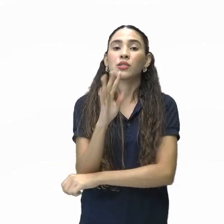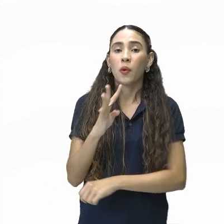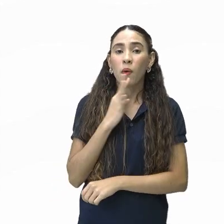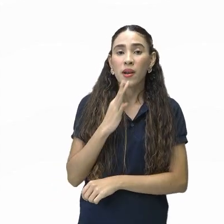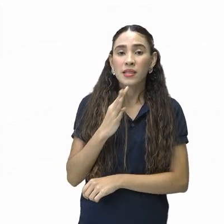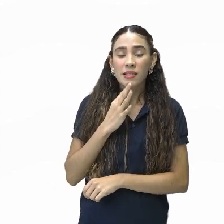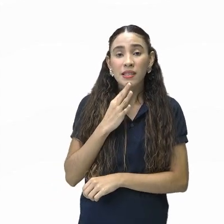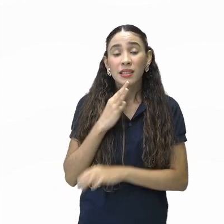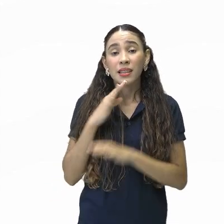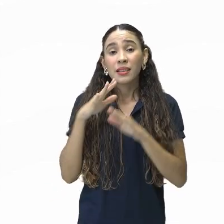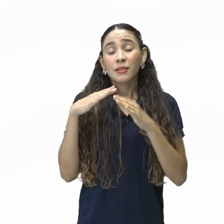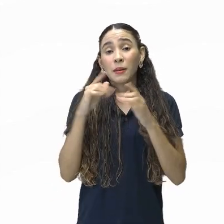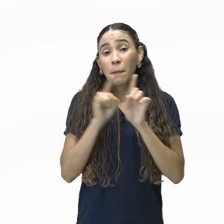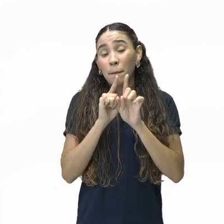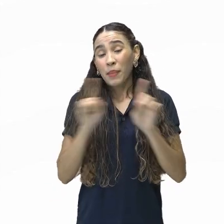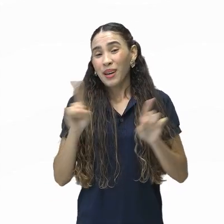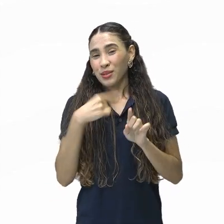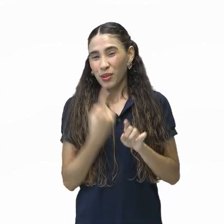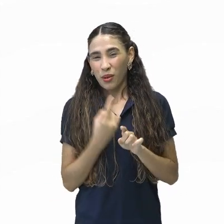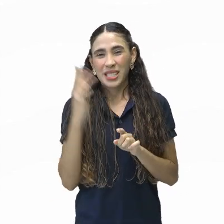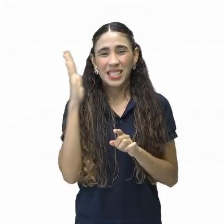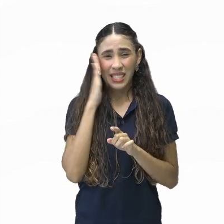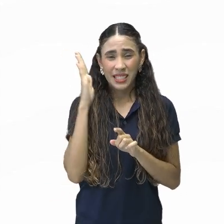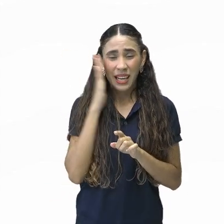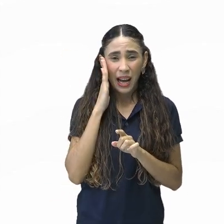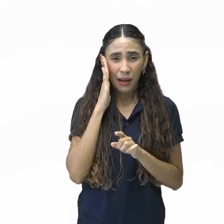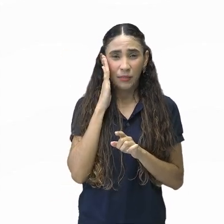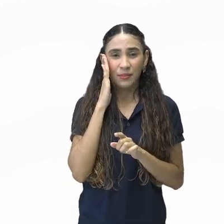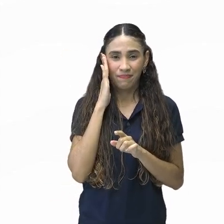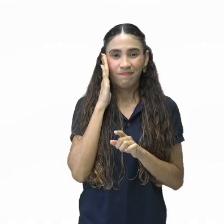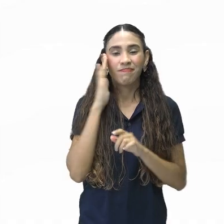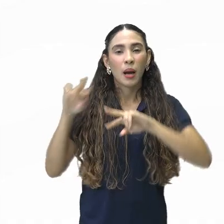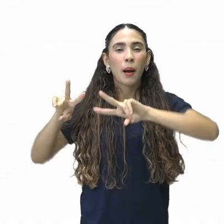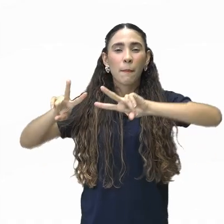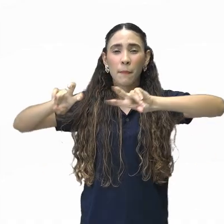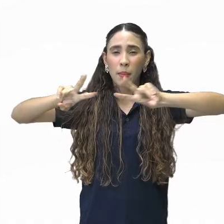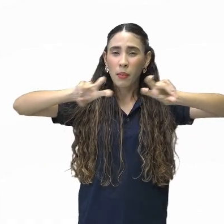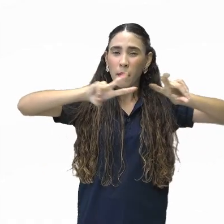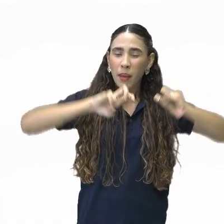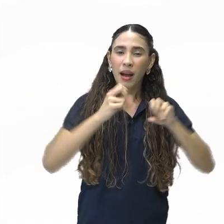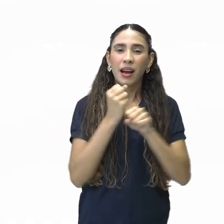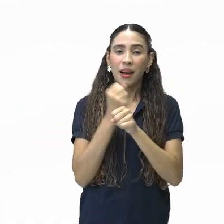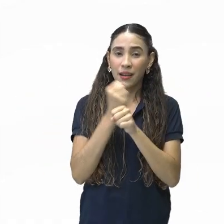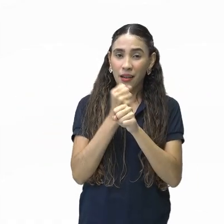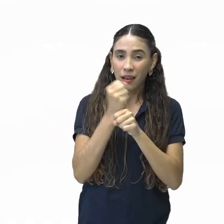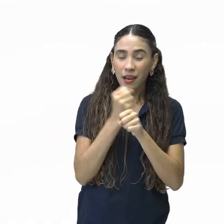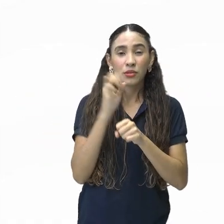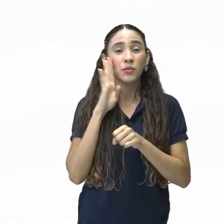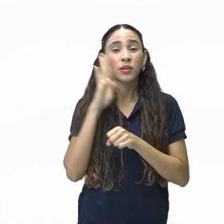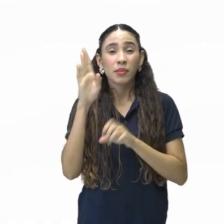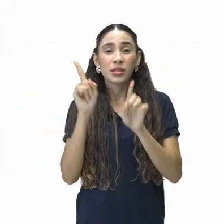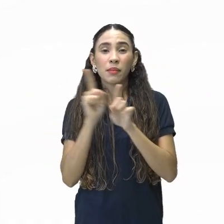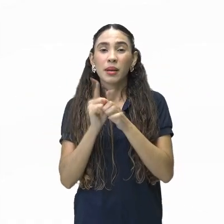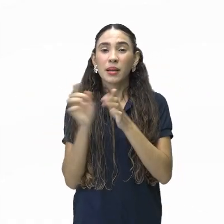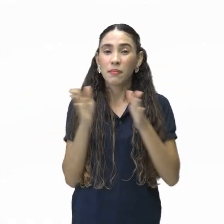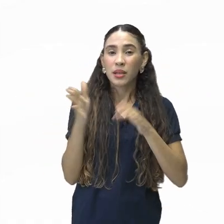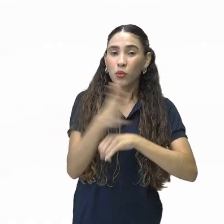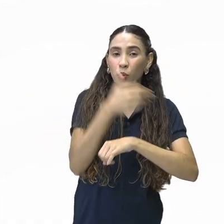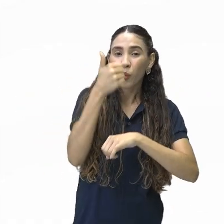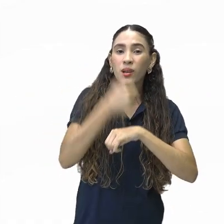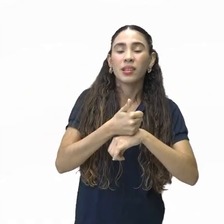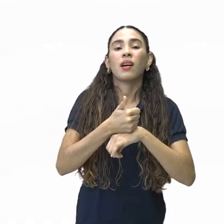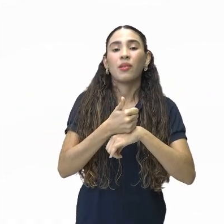Atlântica. Infelizmente, a gente sabe que ela foi bastante devastada ao longo aí de séculos, né, principalmente no período